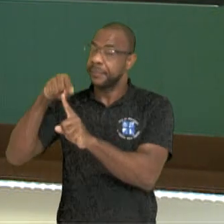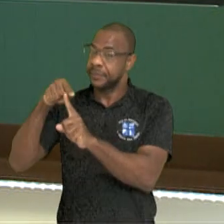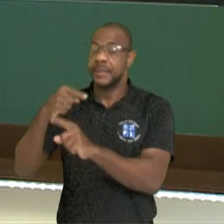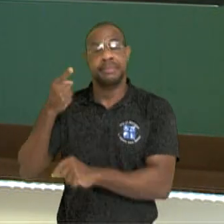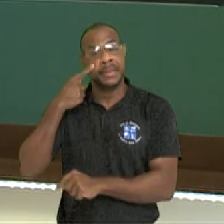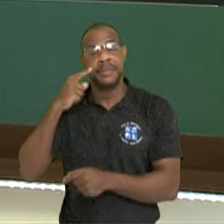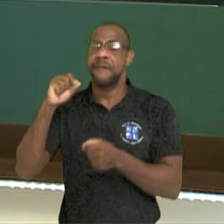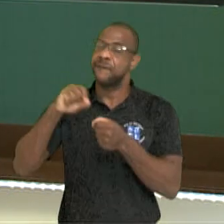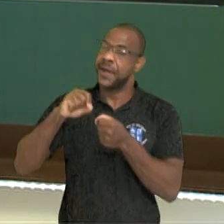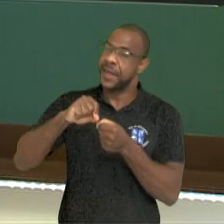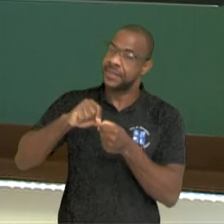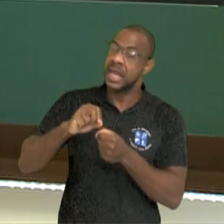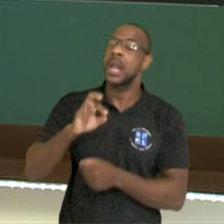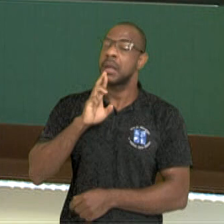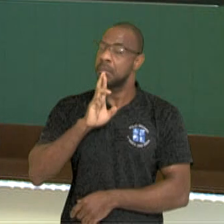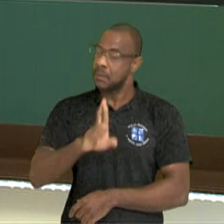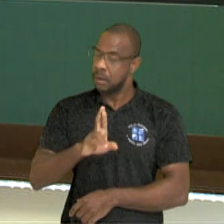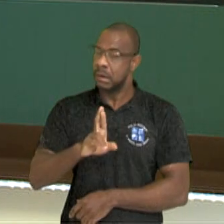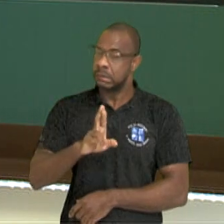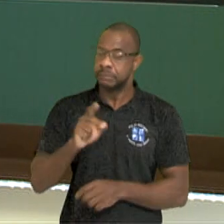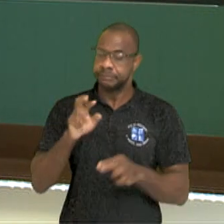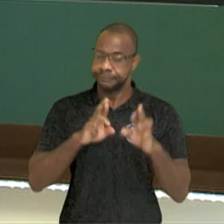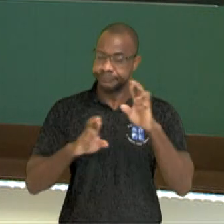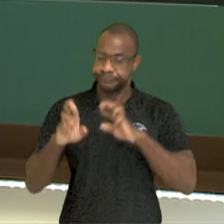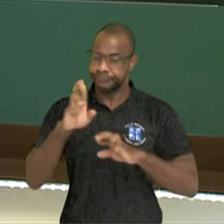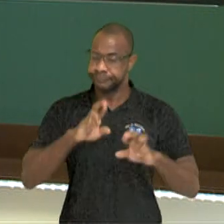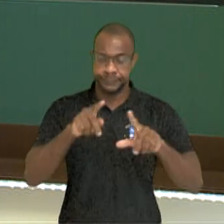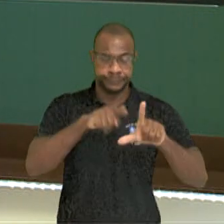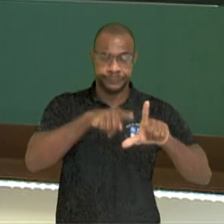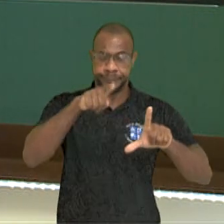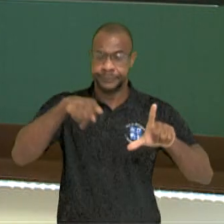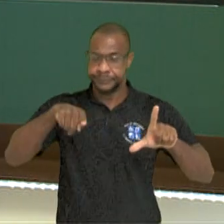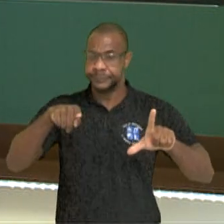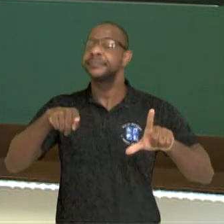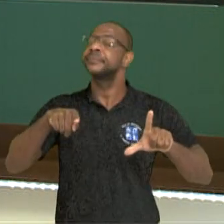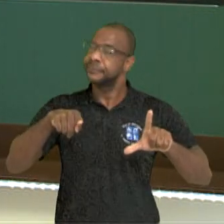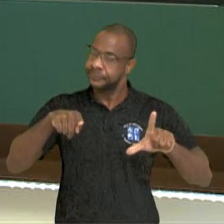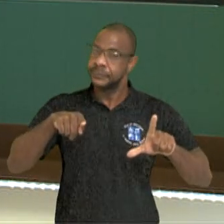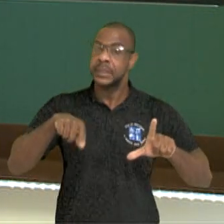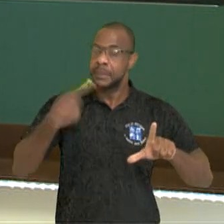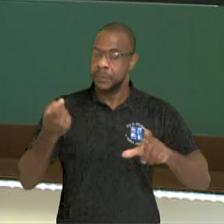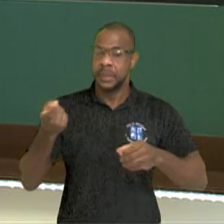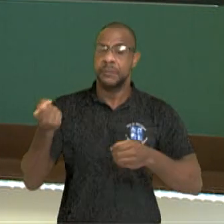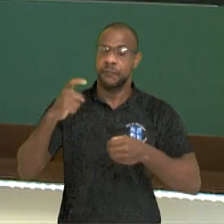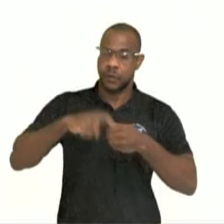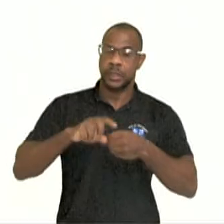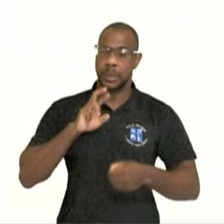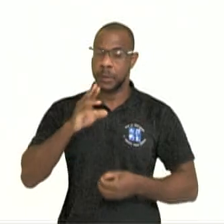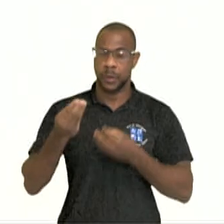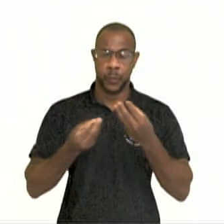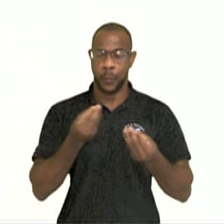tentem fazer, respondam, analisem o gráfico e a professora já volta.